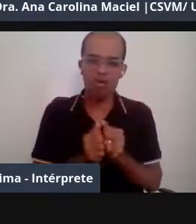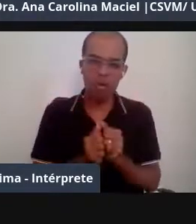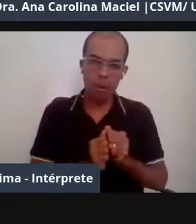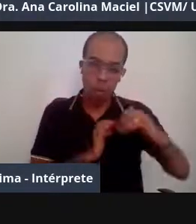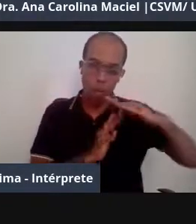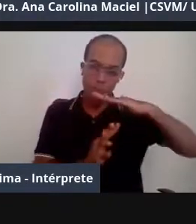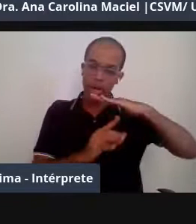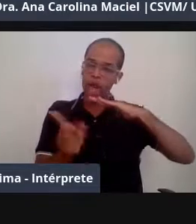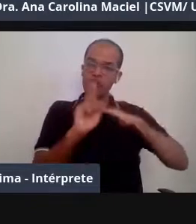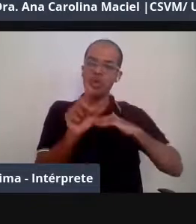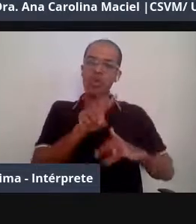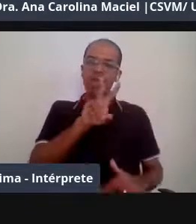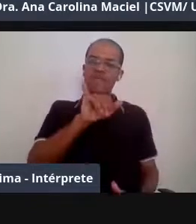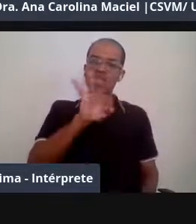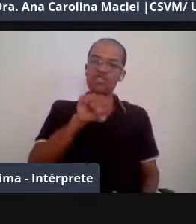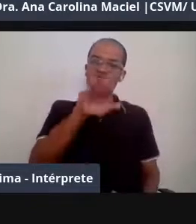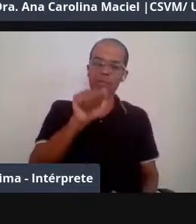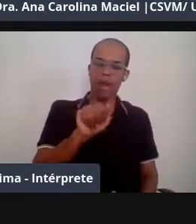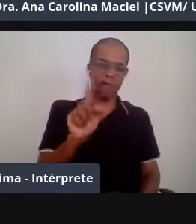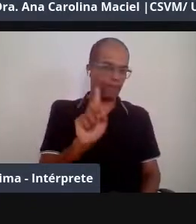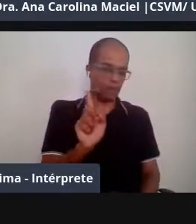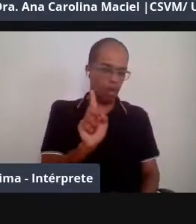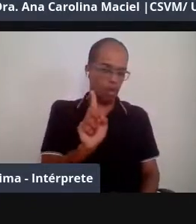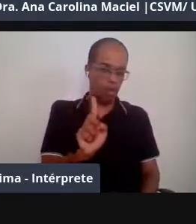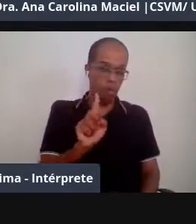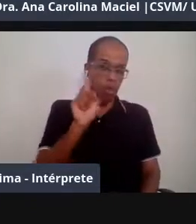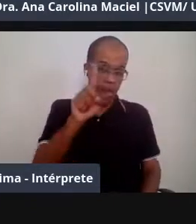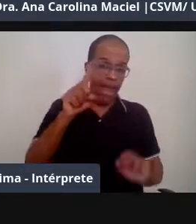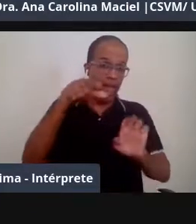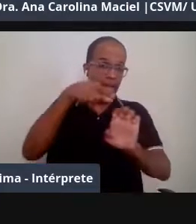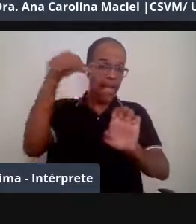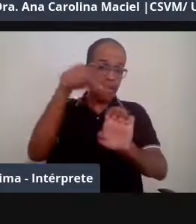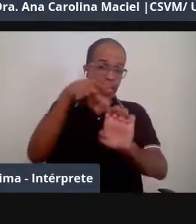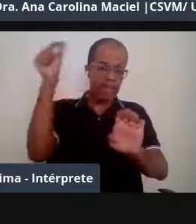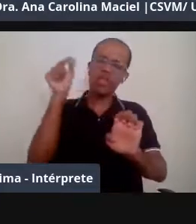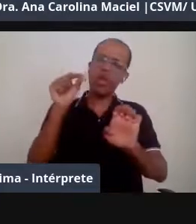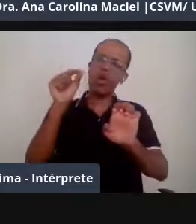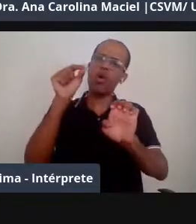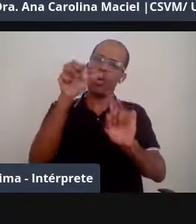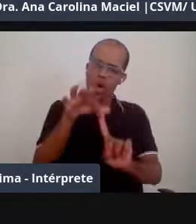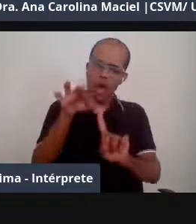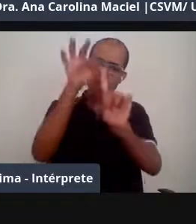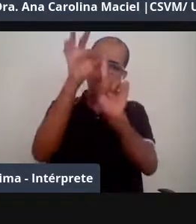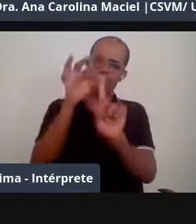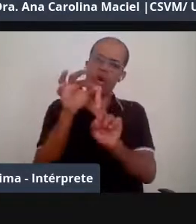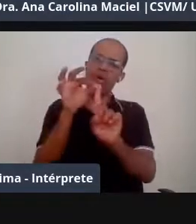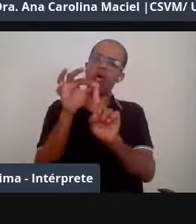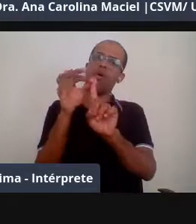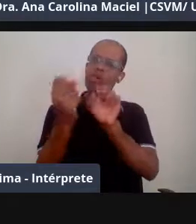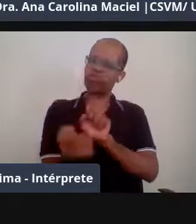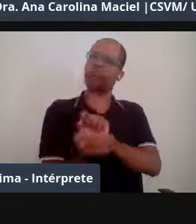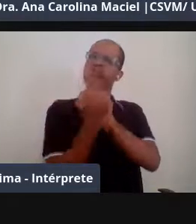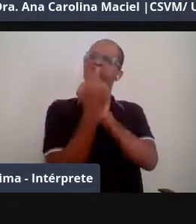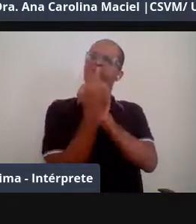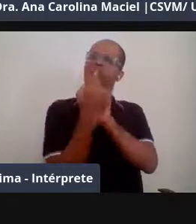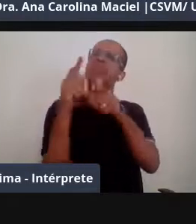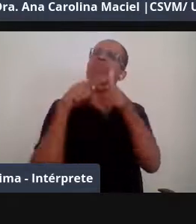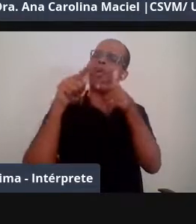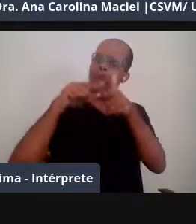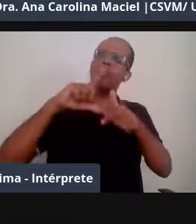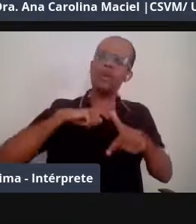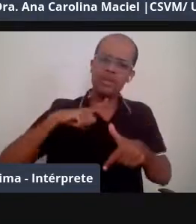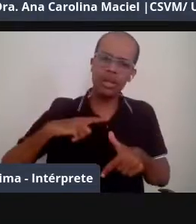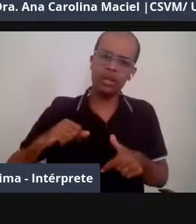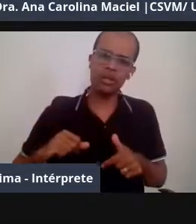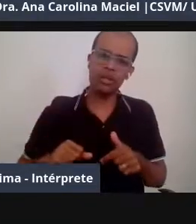uma vítima. O imigrante é um empreendedor, um pioneiro, alguém que enfrenta as adversidades. Eu posso